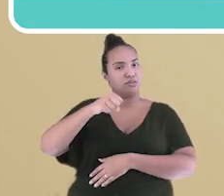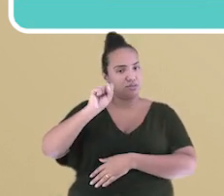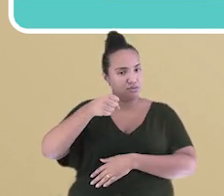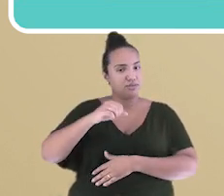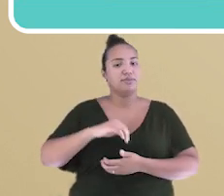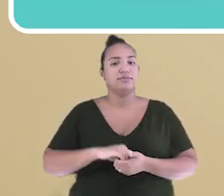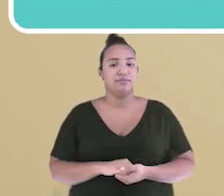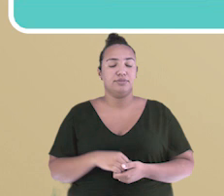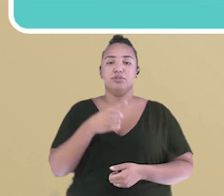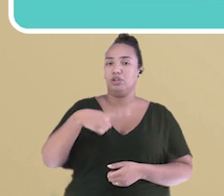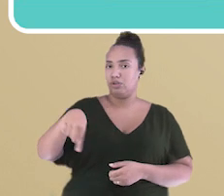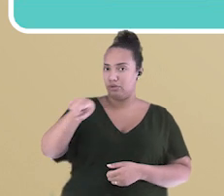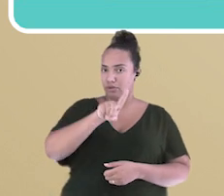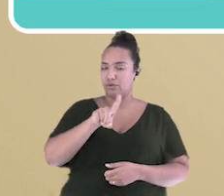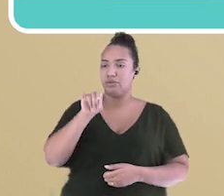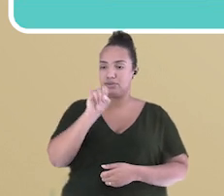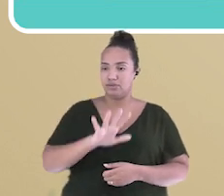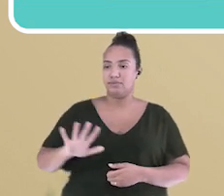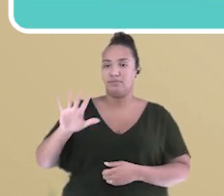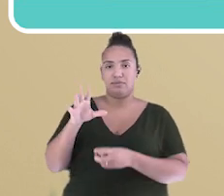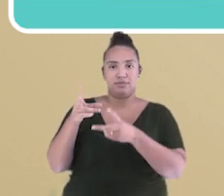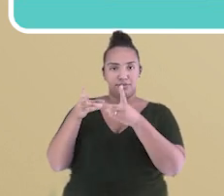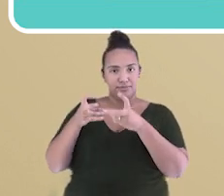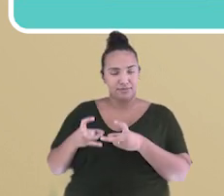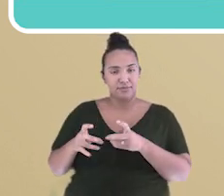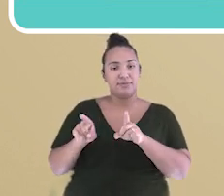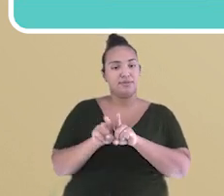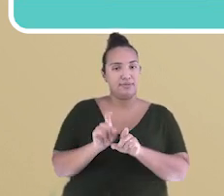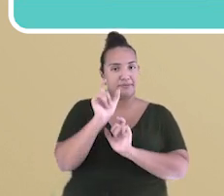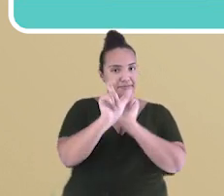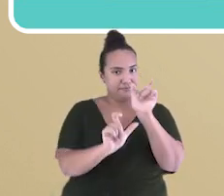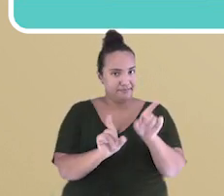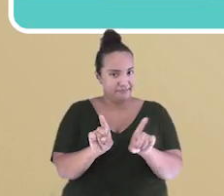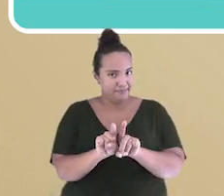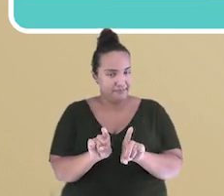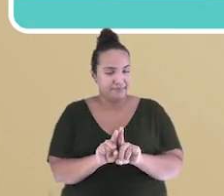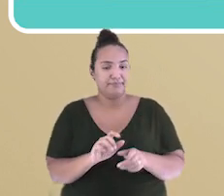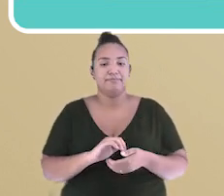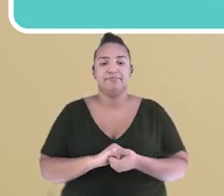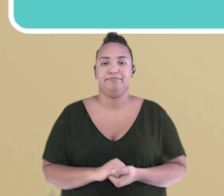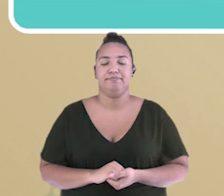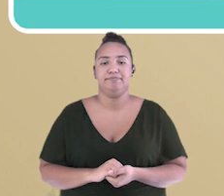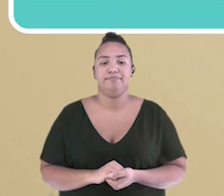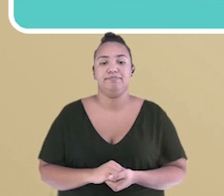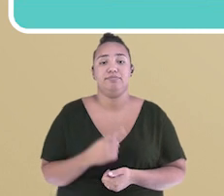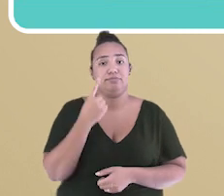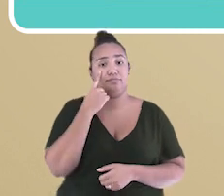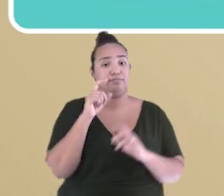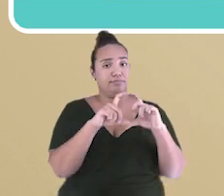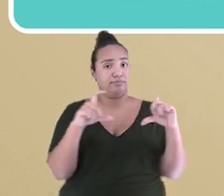isso mesmo. Nós fazemos a leitura utilizando palavras e imagens. Nessa tirinha temos